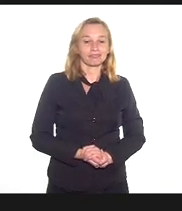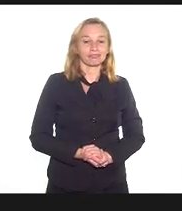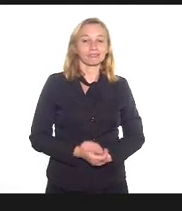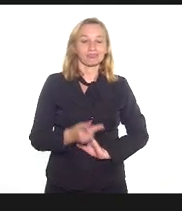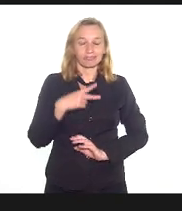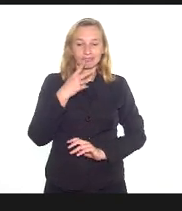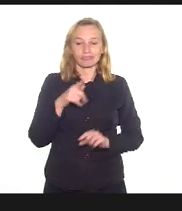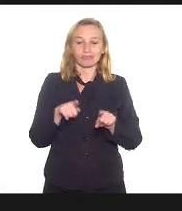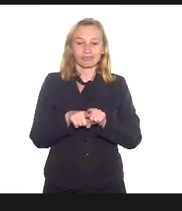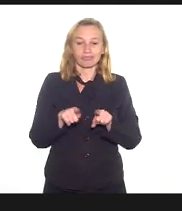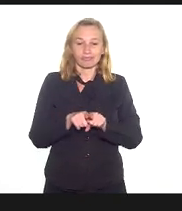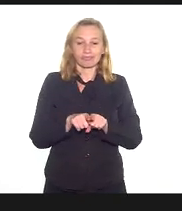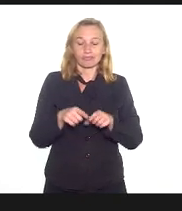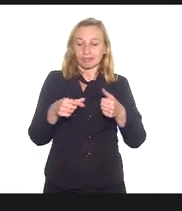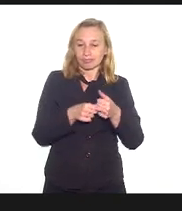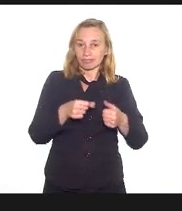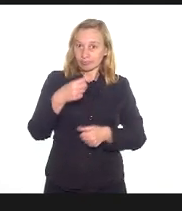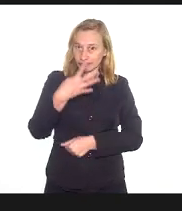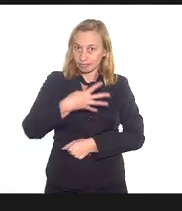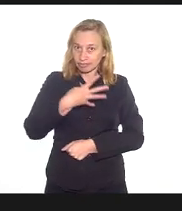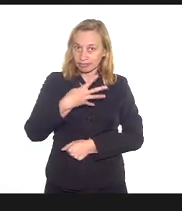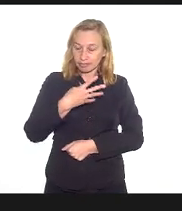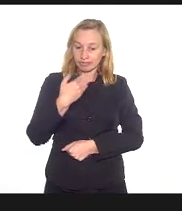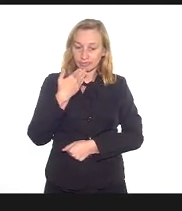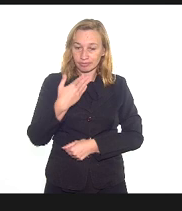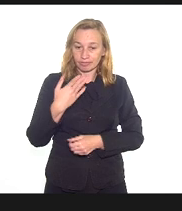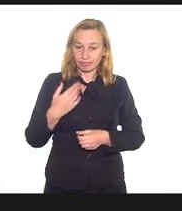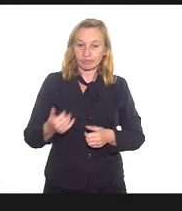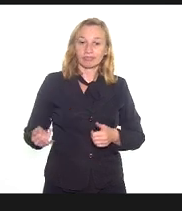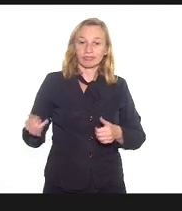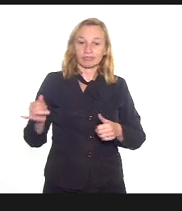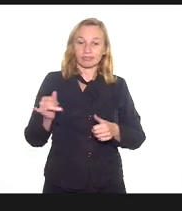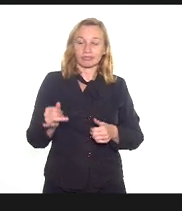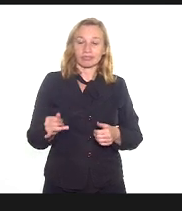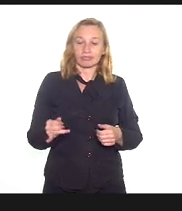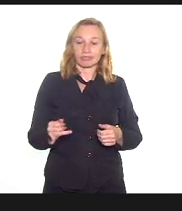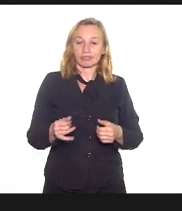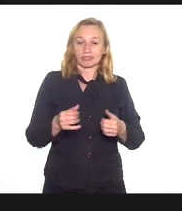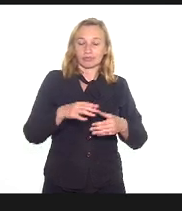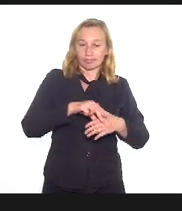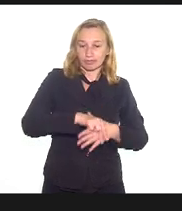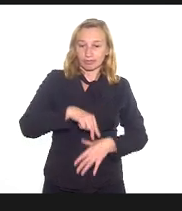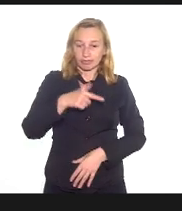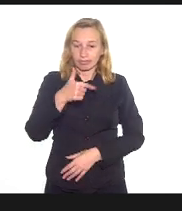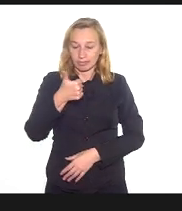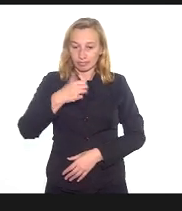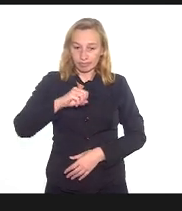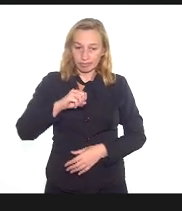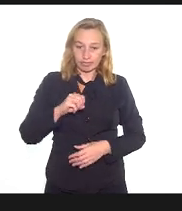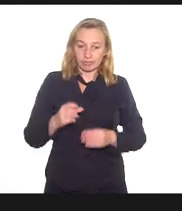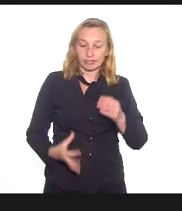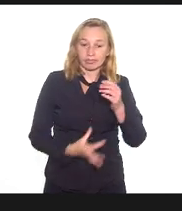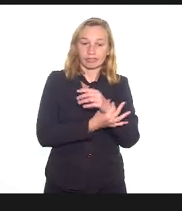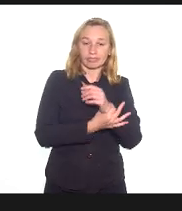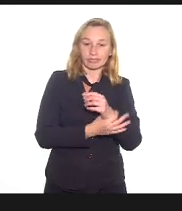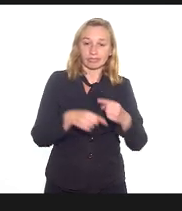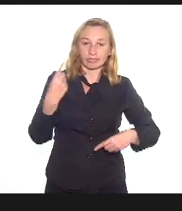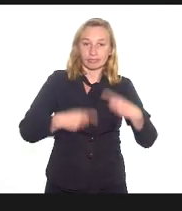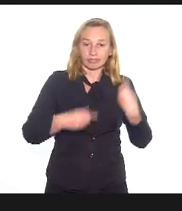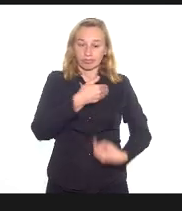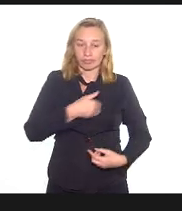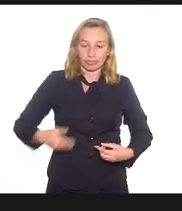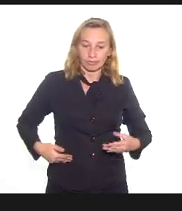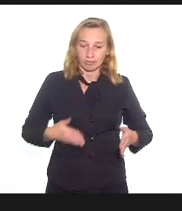Acrescentar aí onde couber no artigo 4º, inciso 10, assegurar o acesso às políticas públicas para garantia